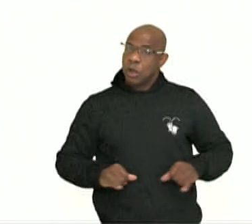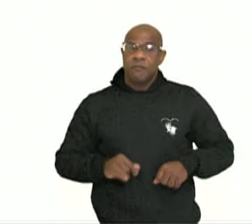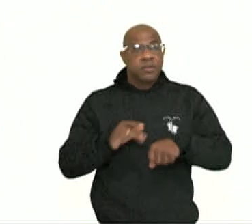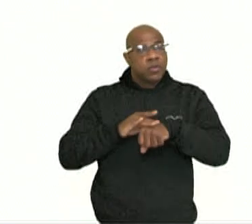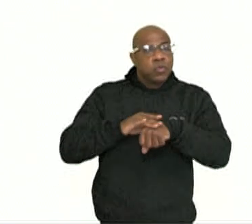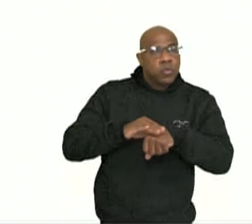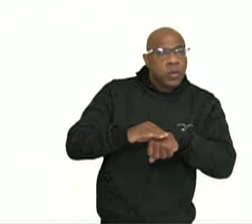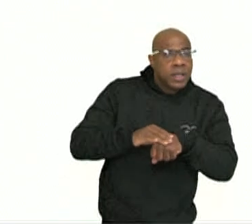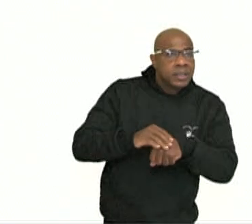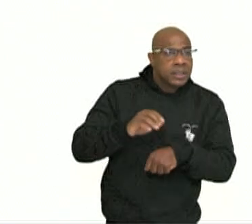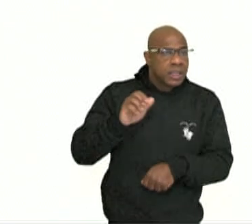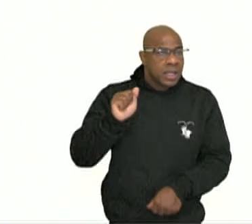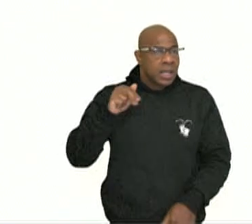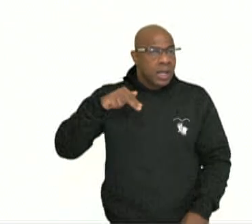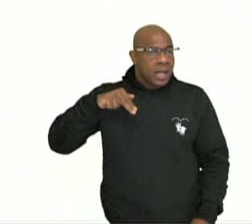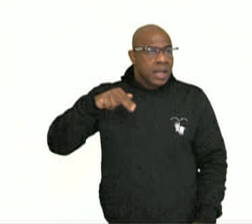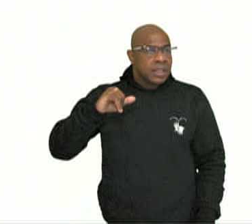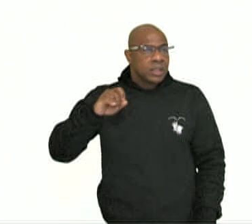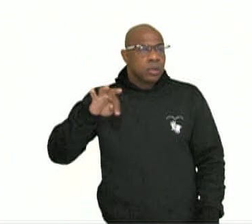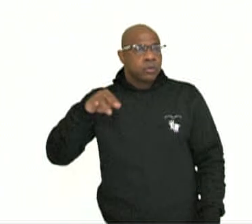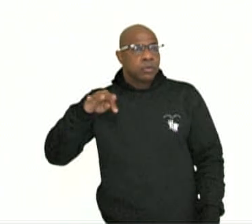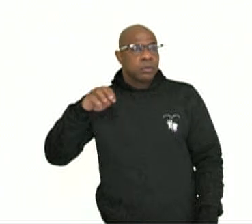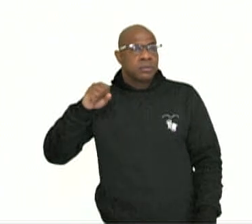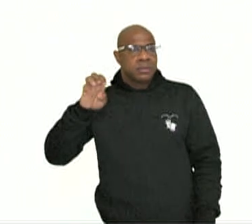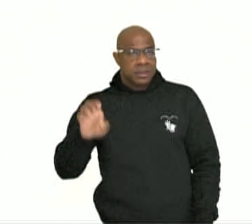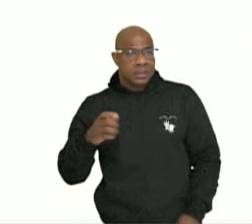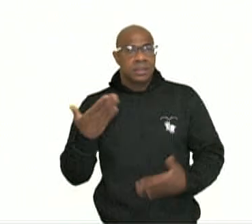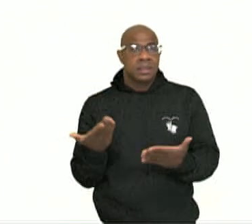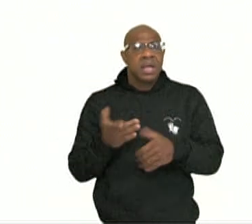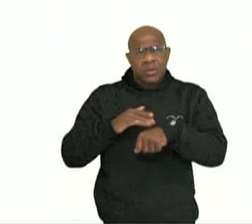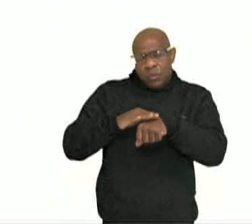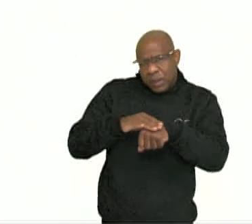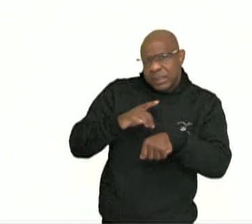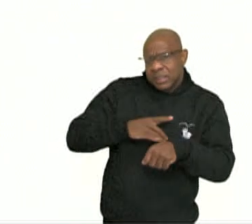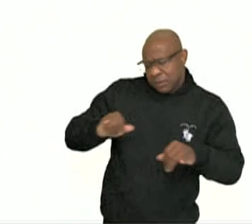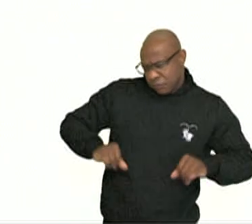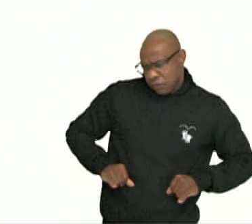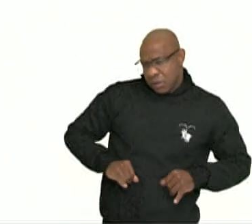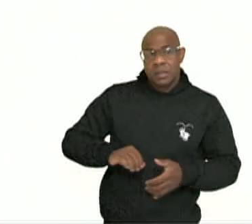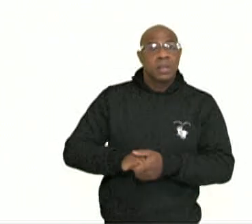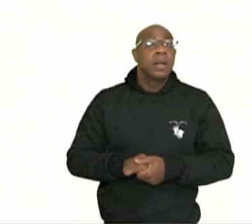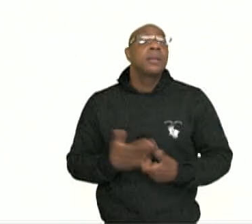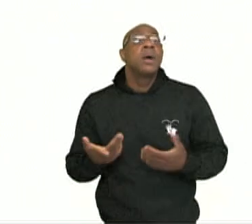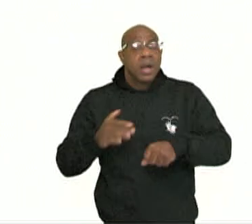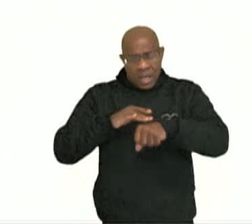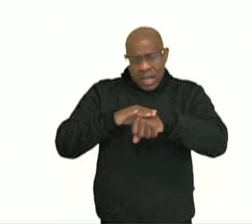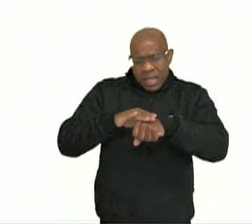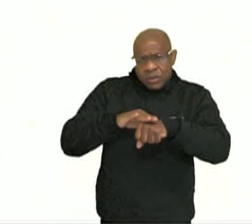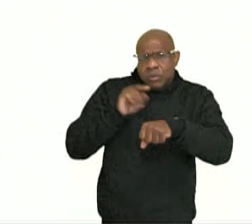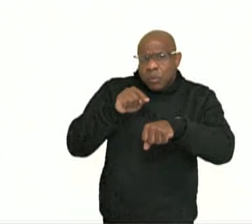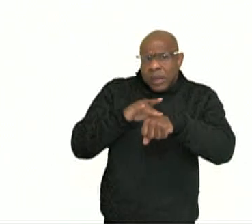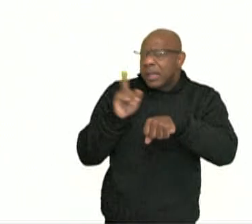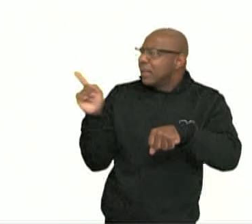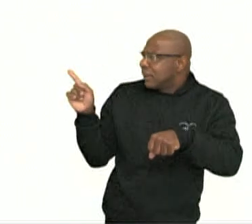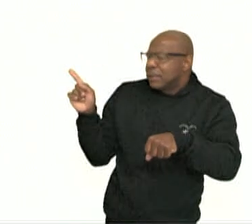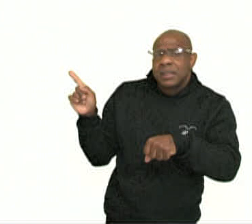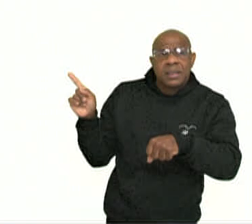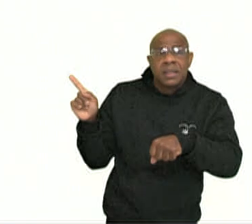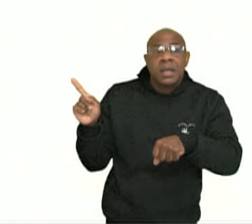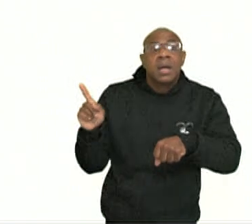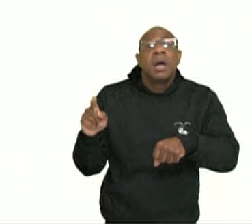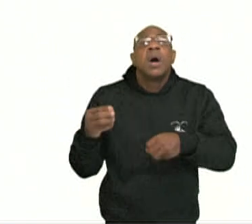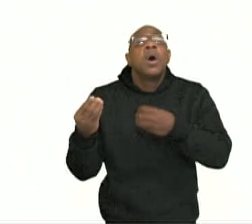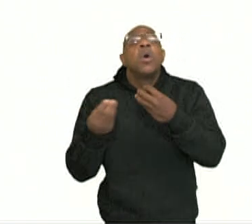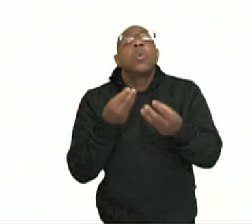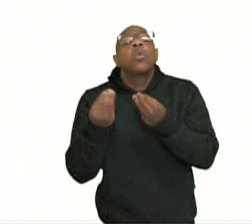cujos portadores desenvolvem a anemia. Com relação à ancilostomíase, eu quero que você comente alguns hábitos